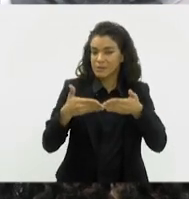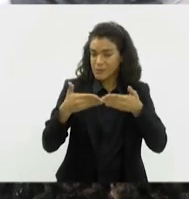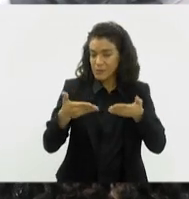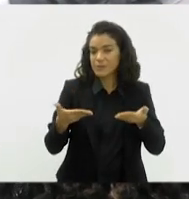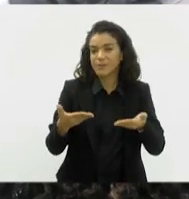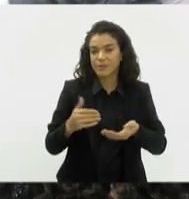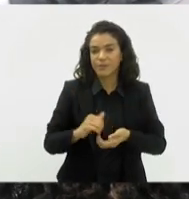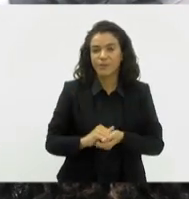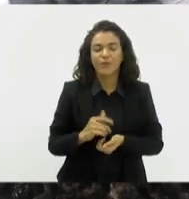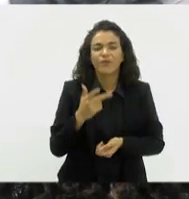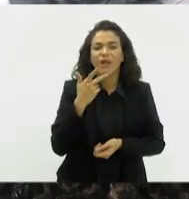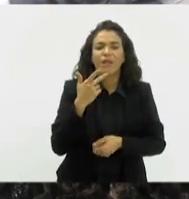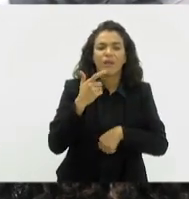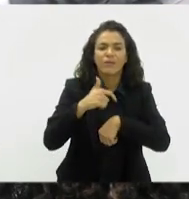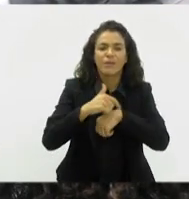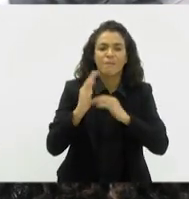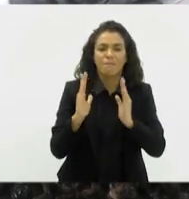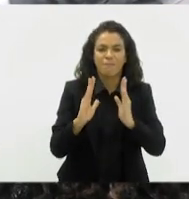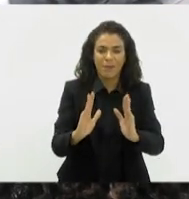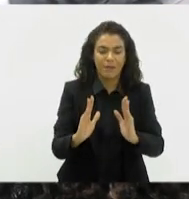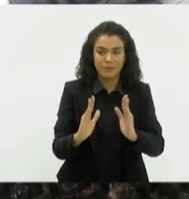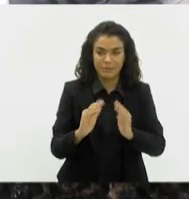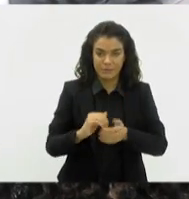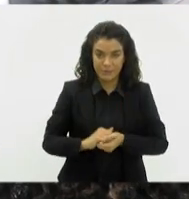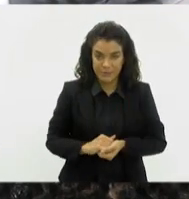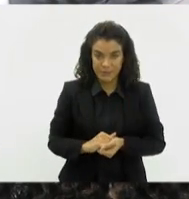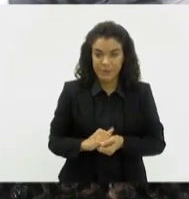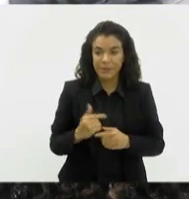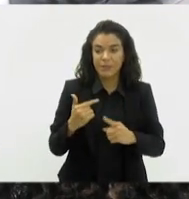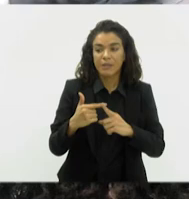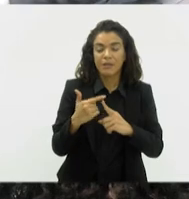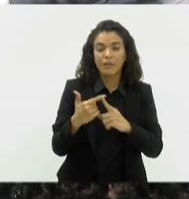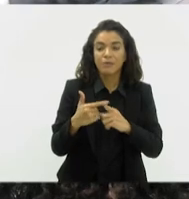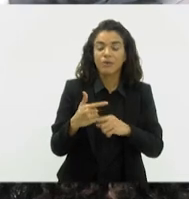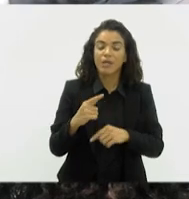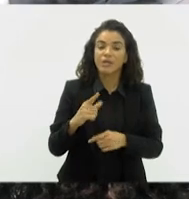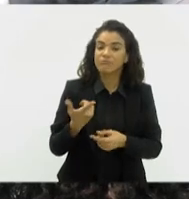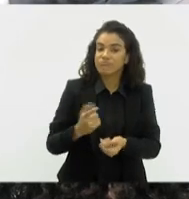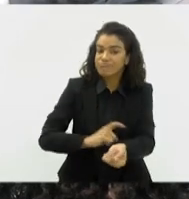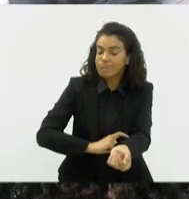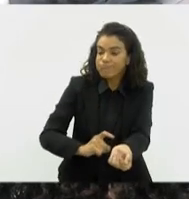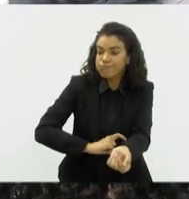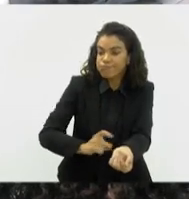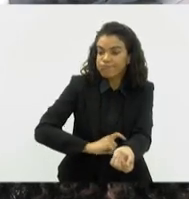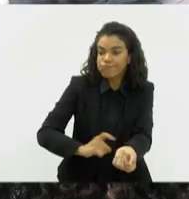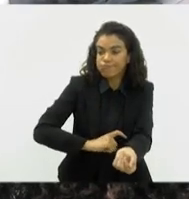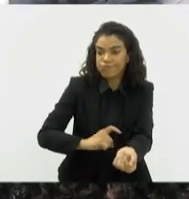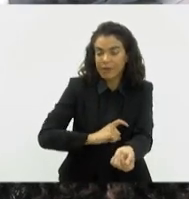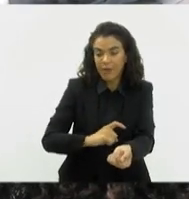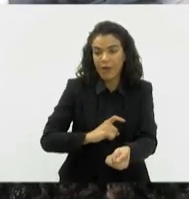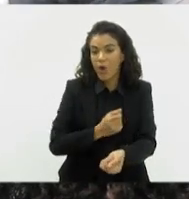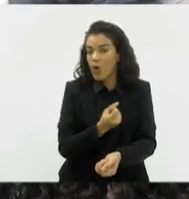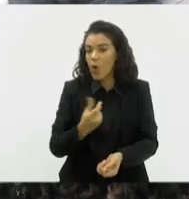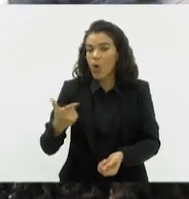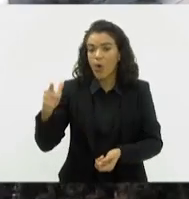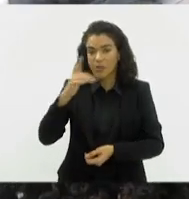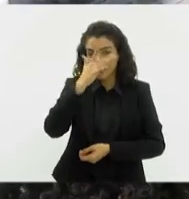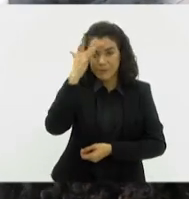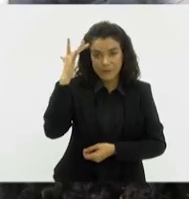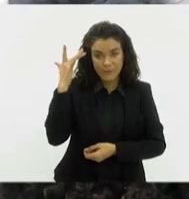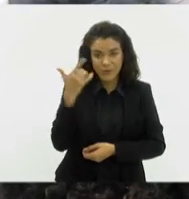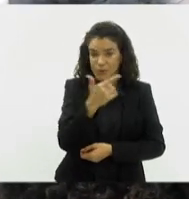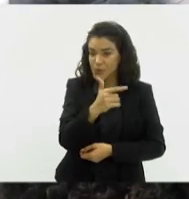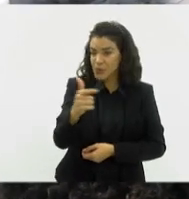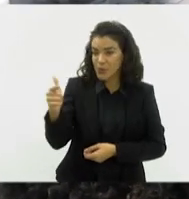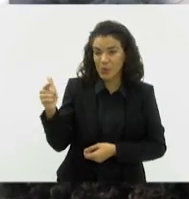prazo, deputado, não estou falando, eu só estou dizendo que Vossa Excelência talvez tenha nervos de aço para lidar com essa situação, mas outras pessoas que estão aqui não o